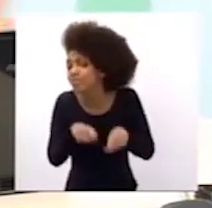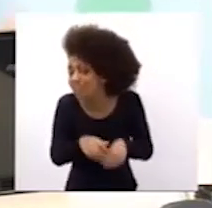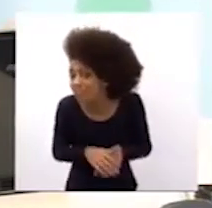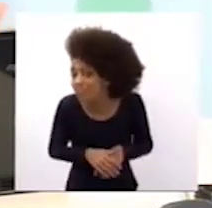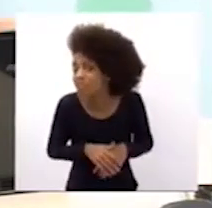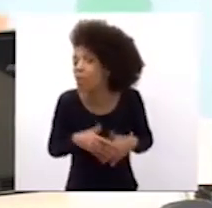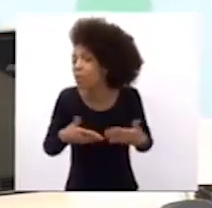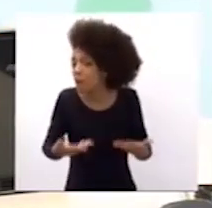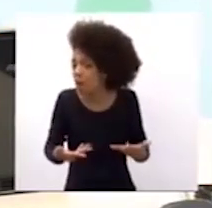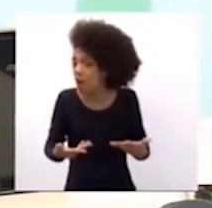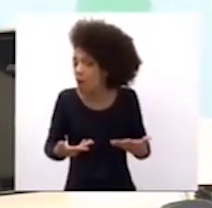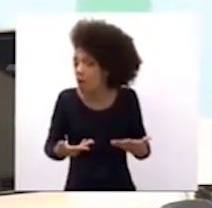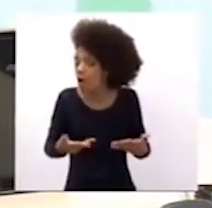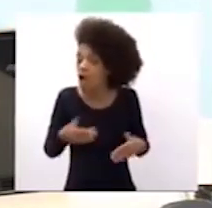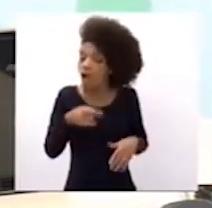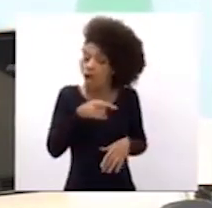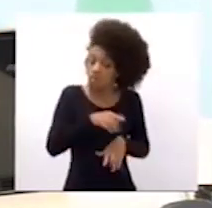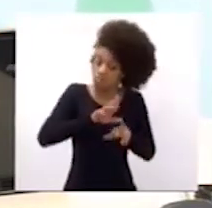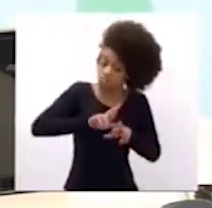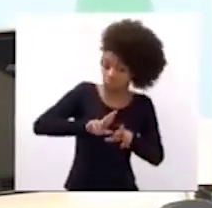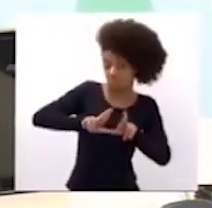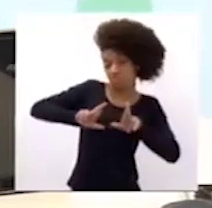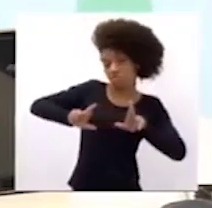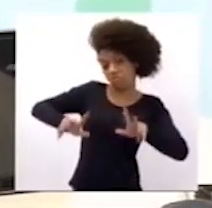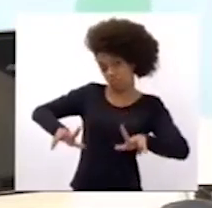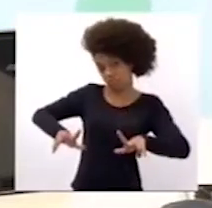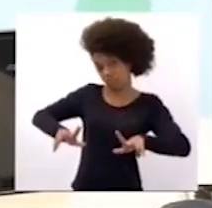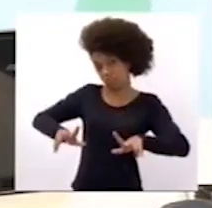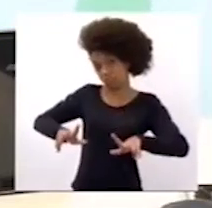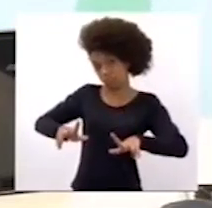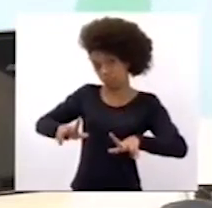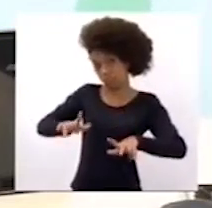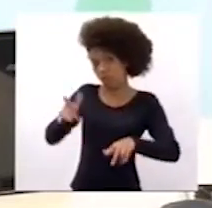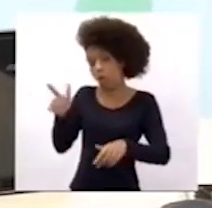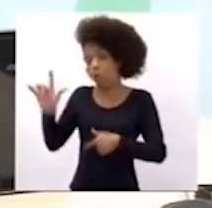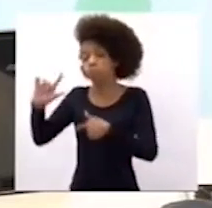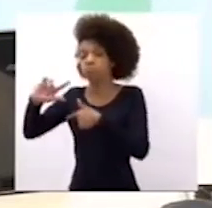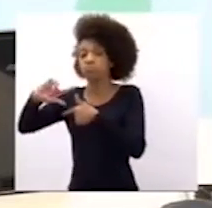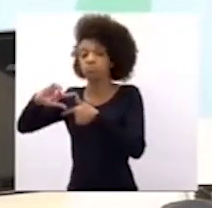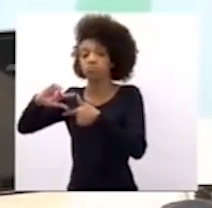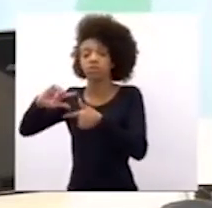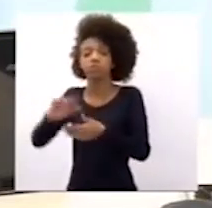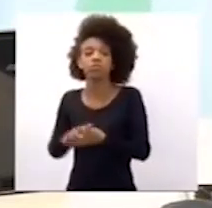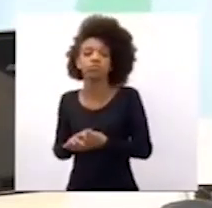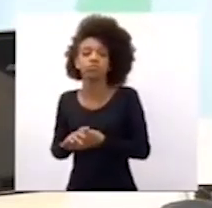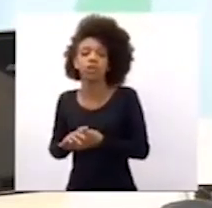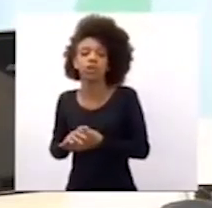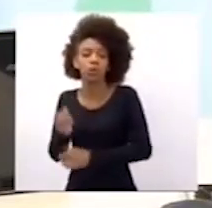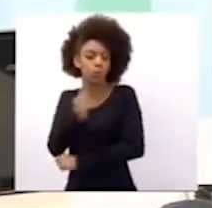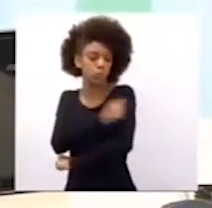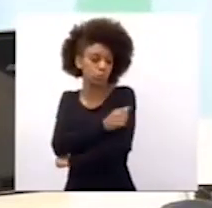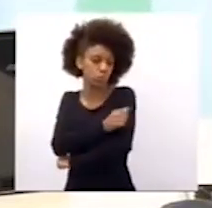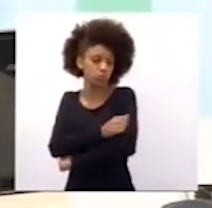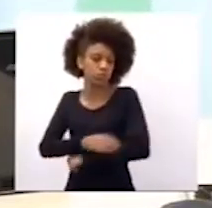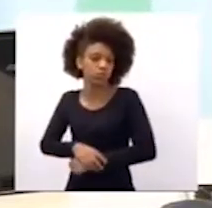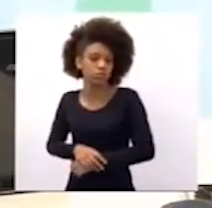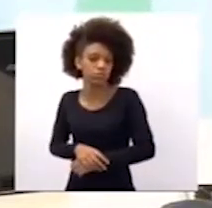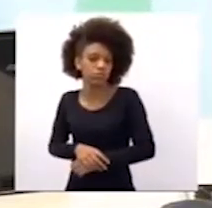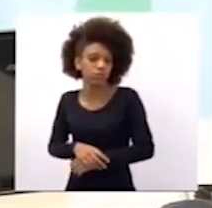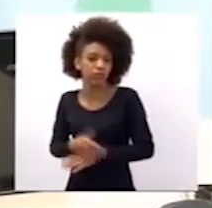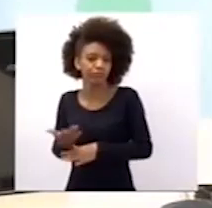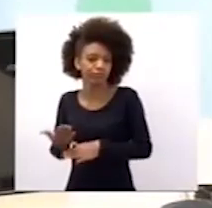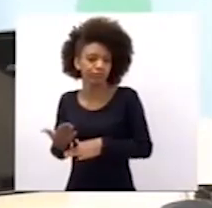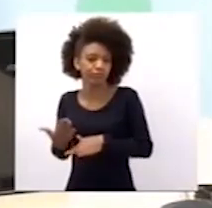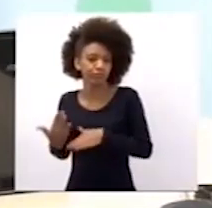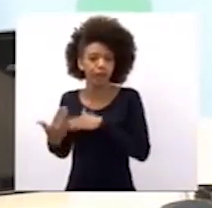são diferentes do que aquela outra imagem que retratava os estudantes no seu processo